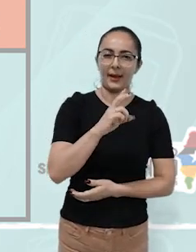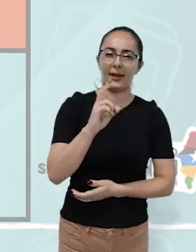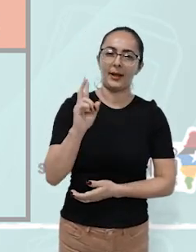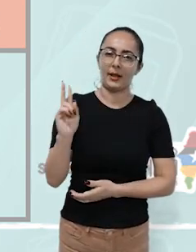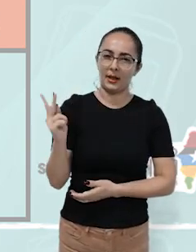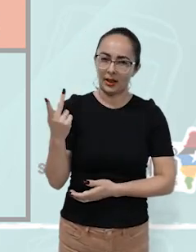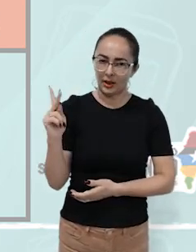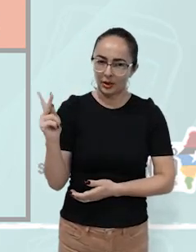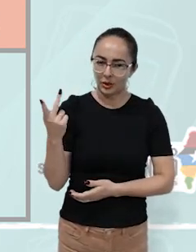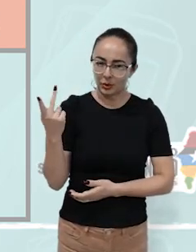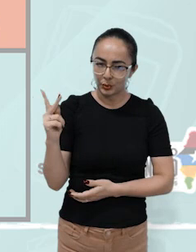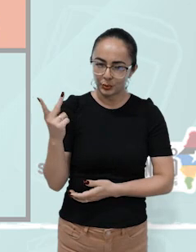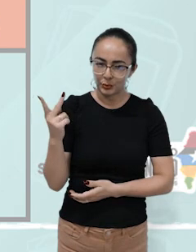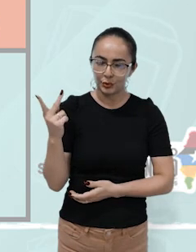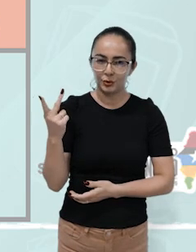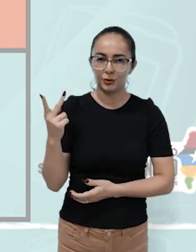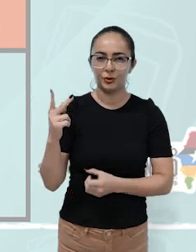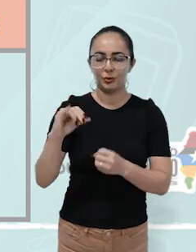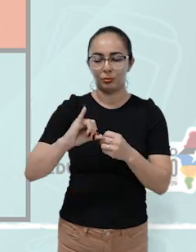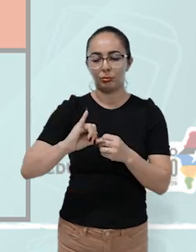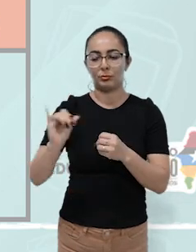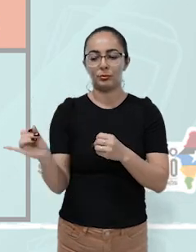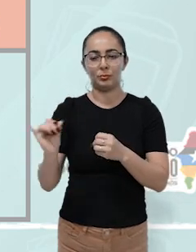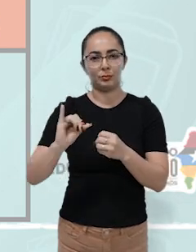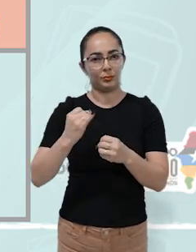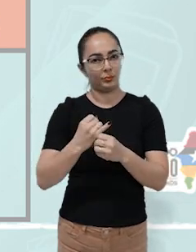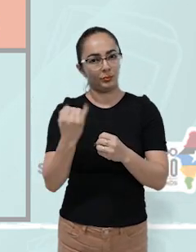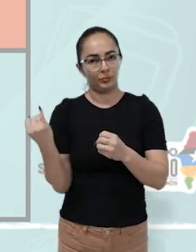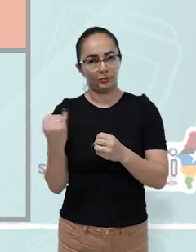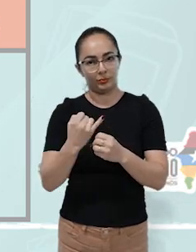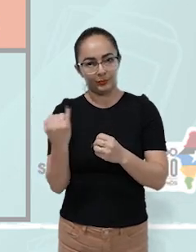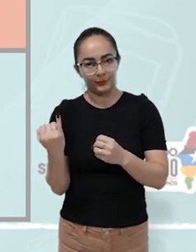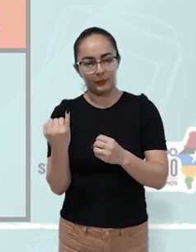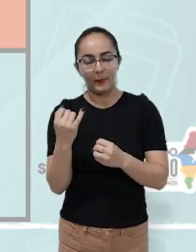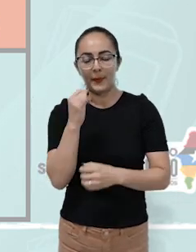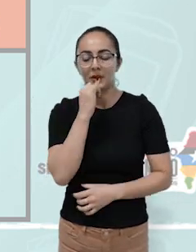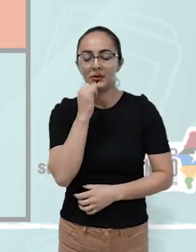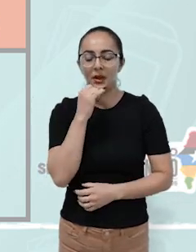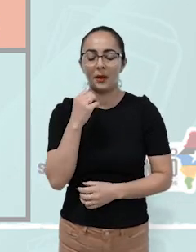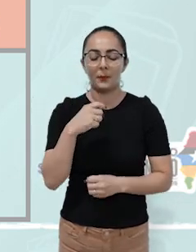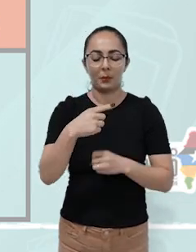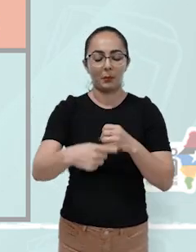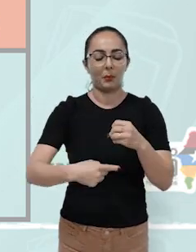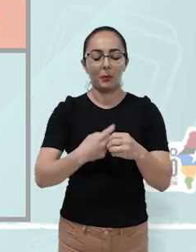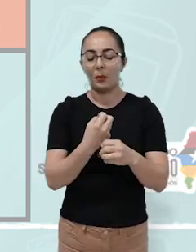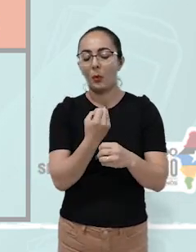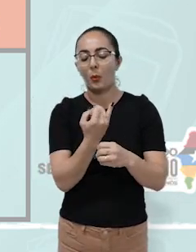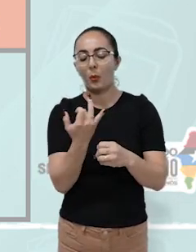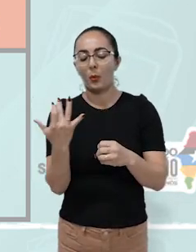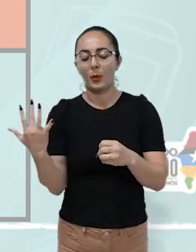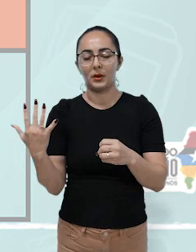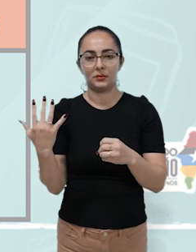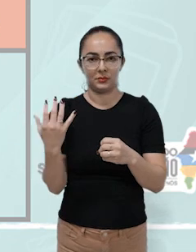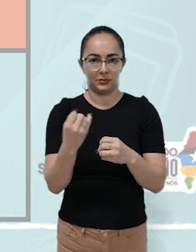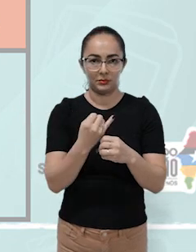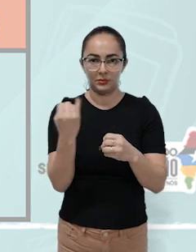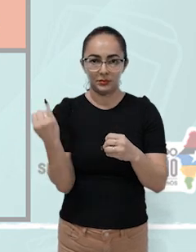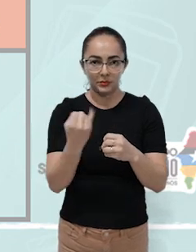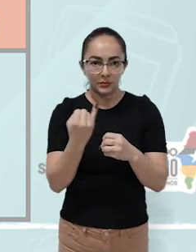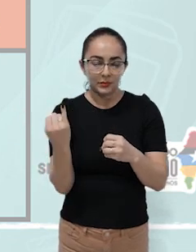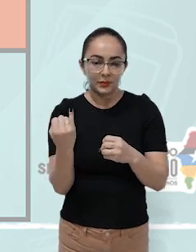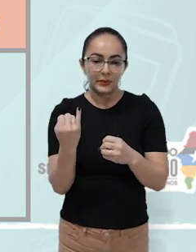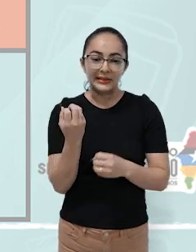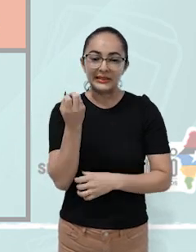quantos hidrogênios aquele ácido libera, certo? Bom, se ele liberar, a turma, só um hidrogênio, né? Nós